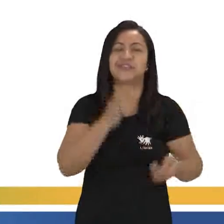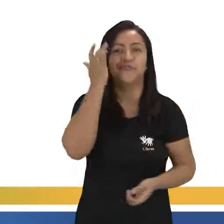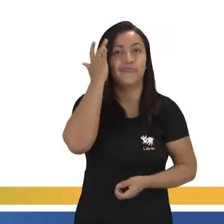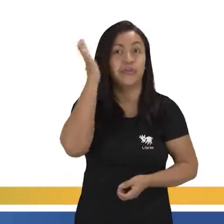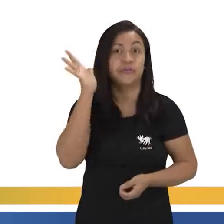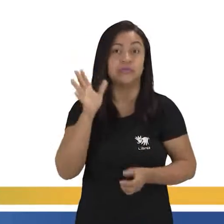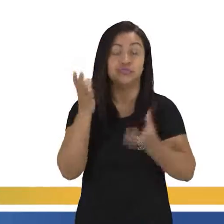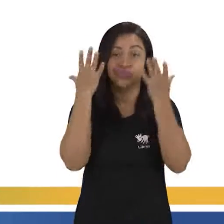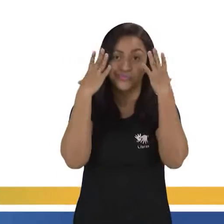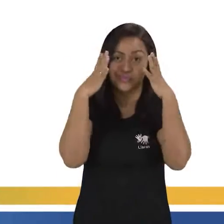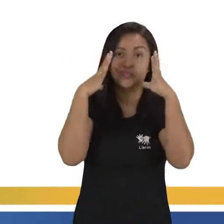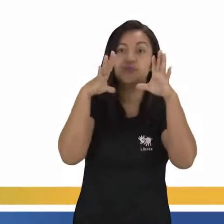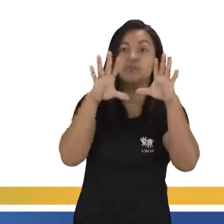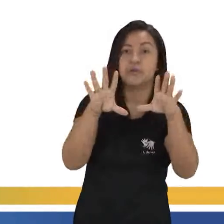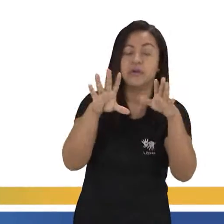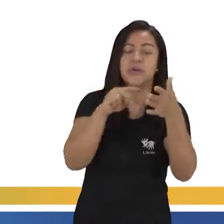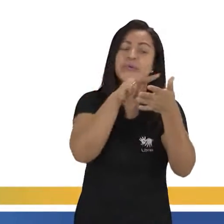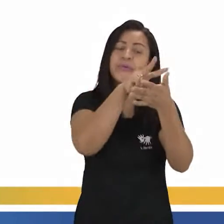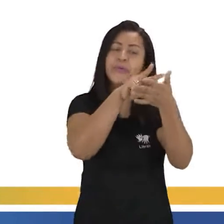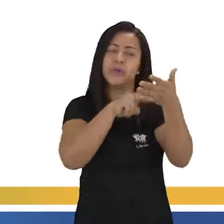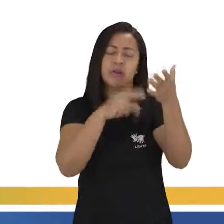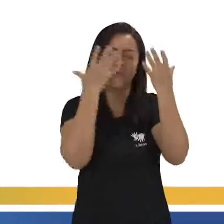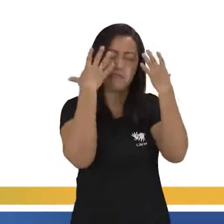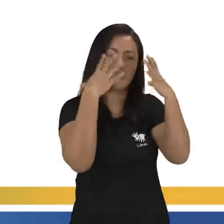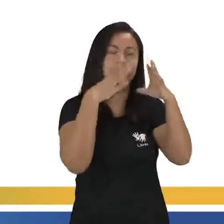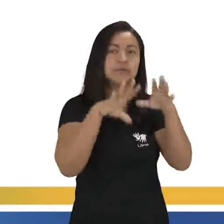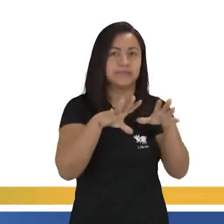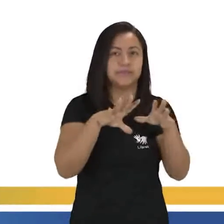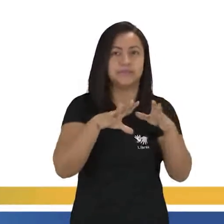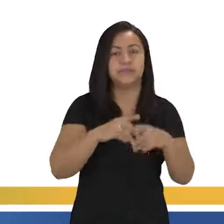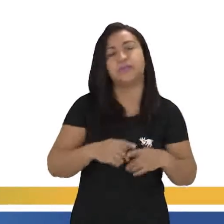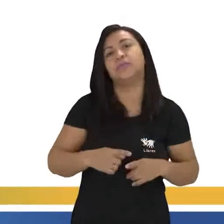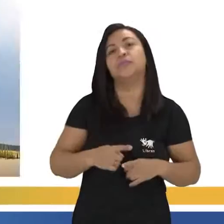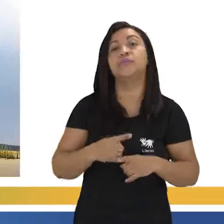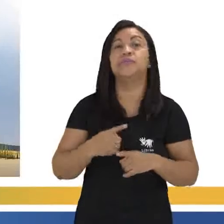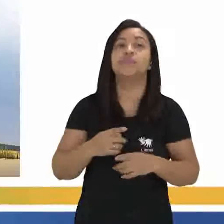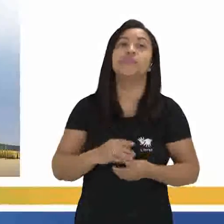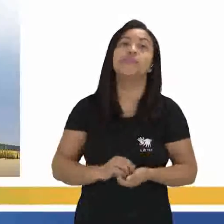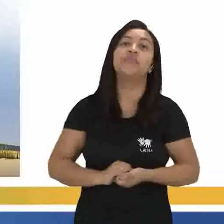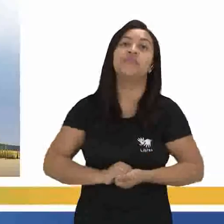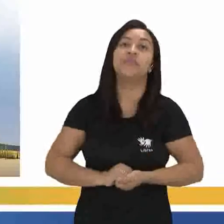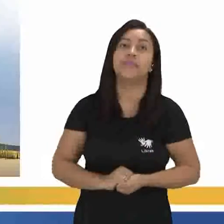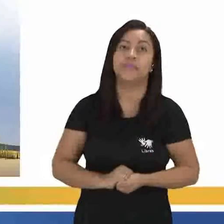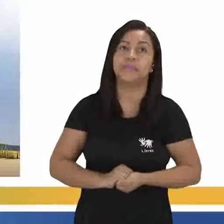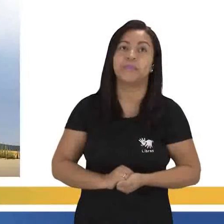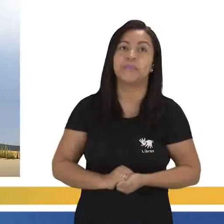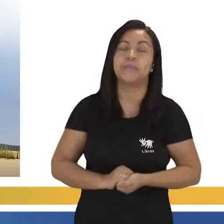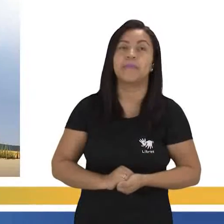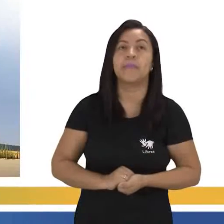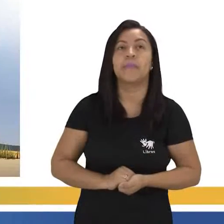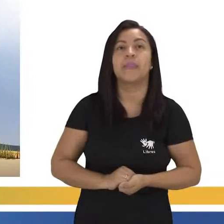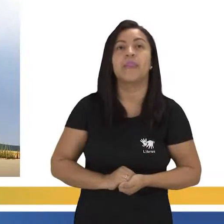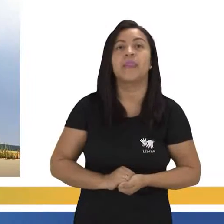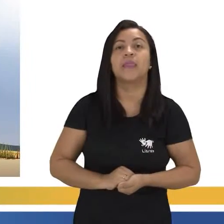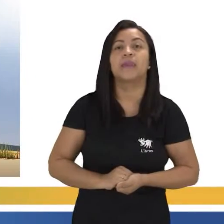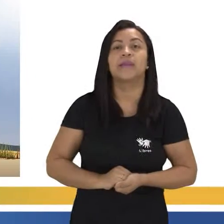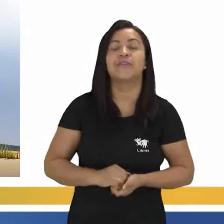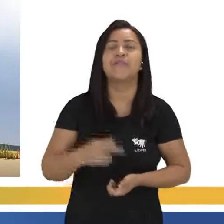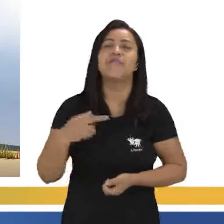prestar atenção na situação que é um pouquinho diferente devido à ação perpendicular do movimento.